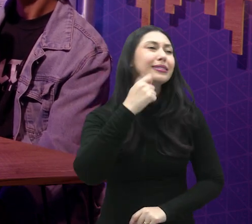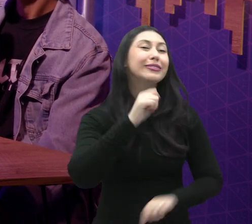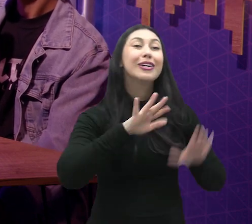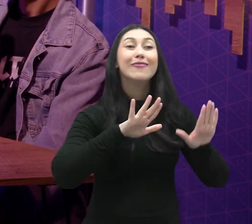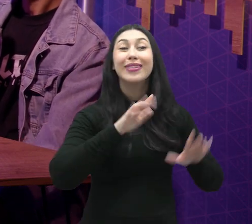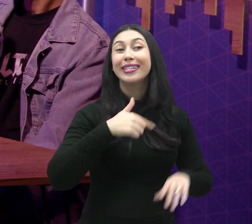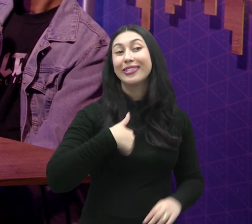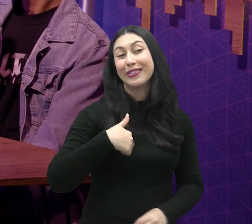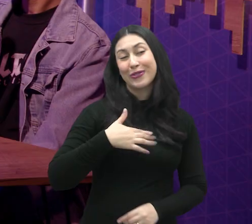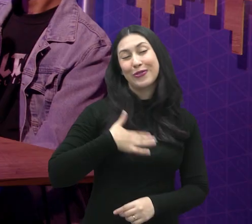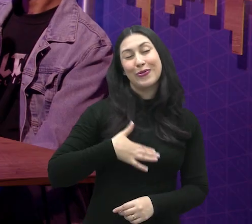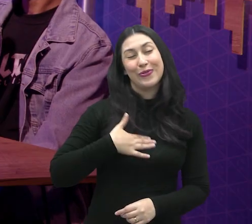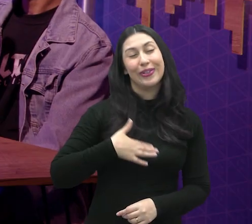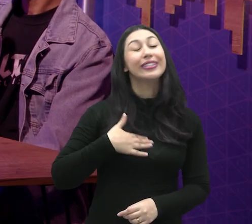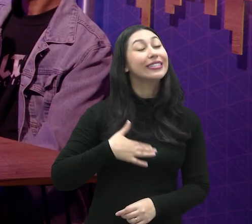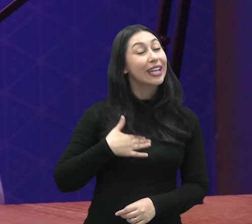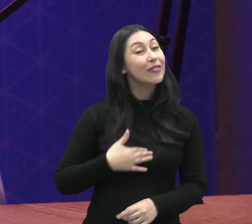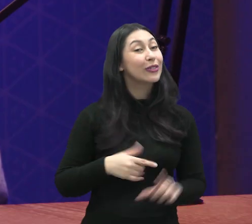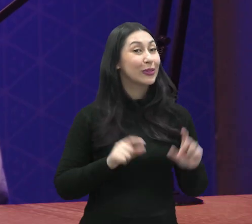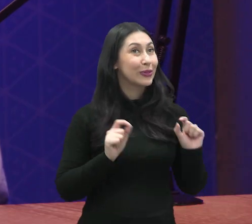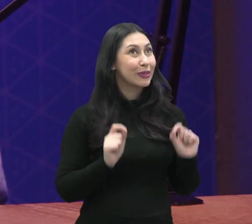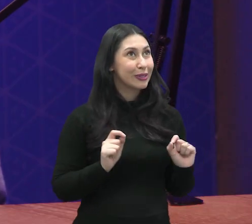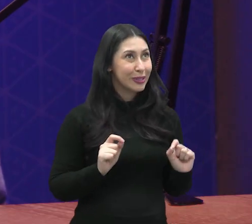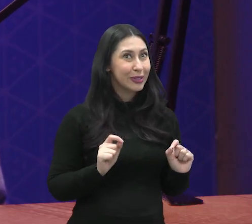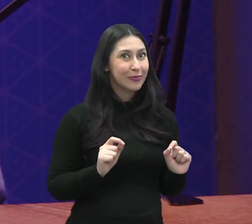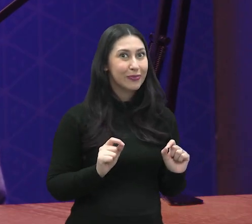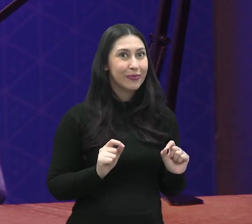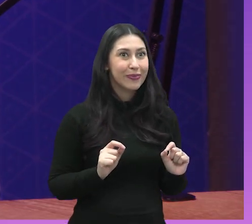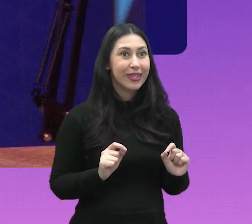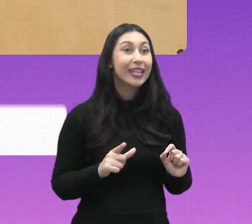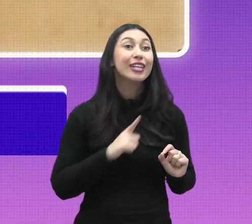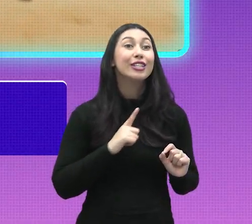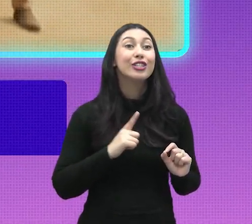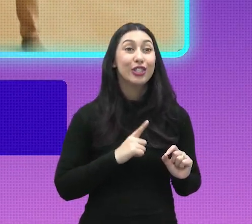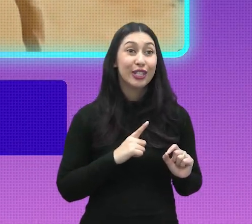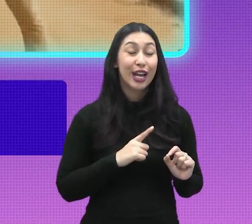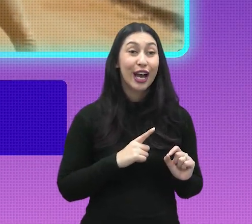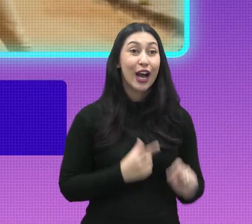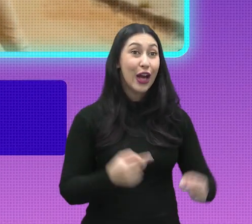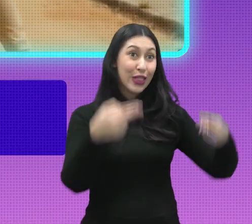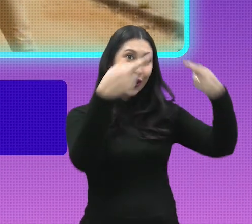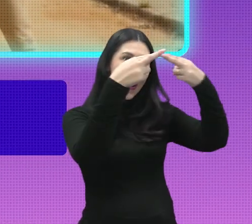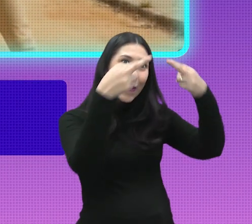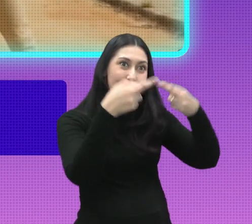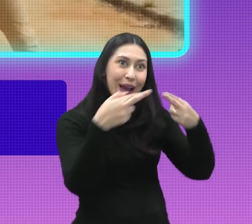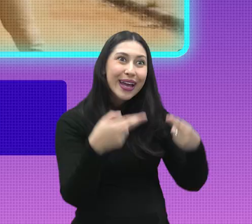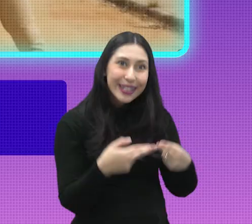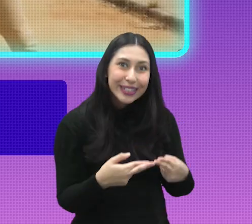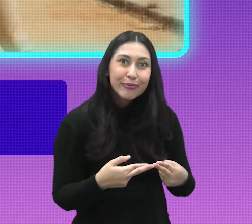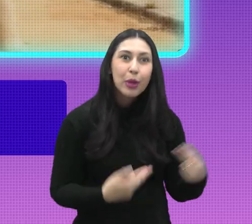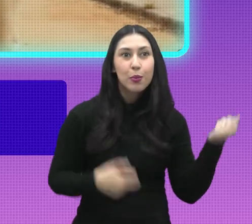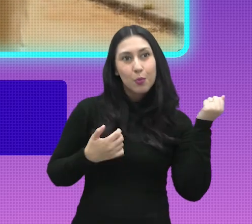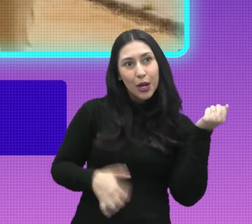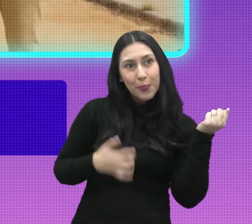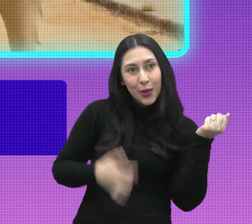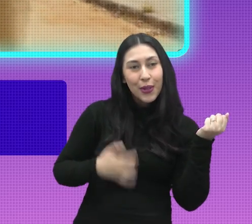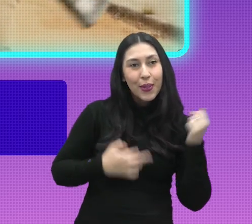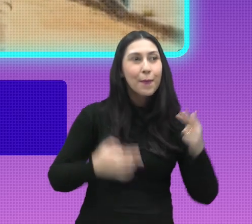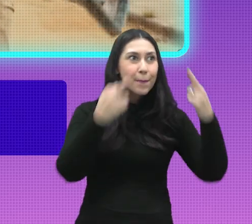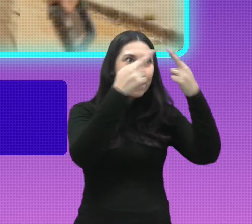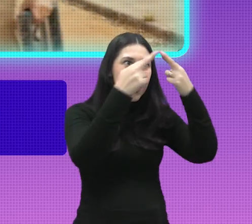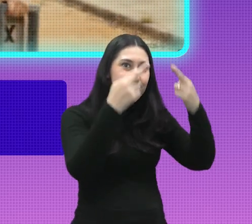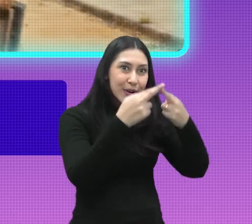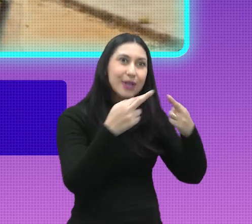uma coisa que eu gostava muito nessa novela era a questão do repente. Eu gostava muito que tinha uma dupla